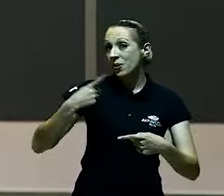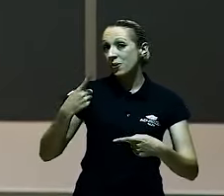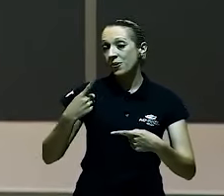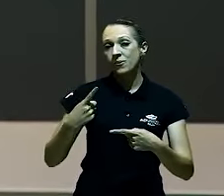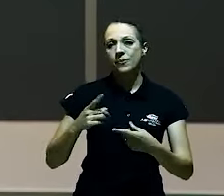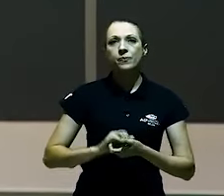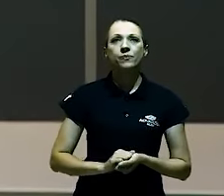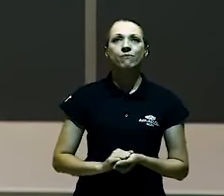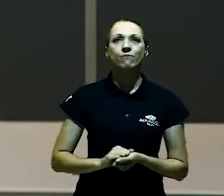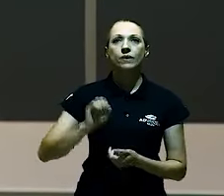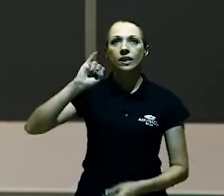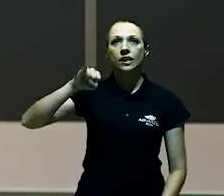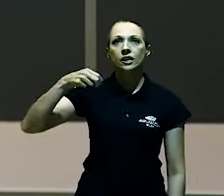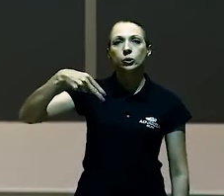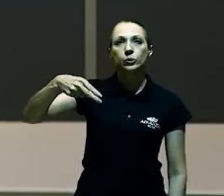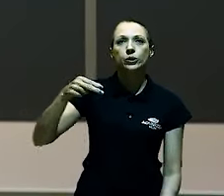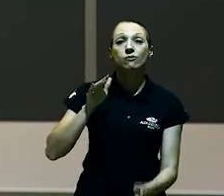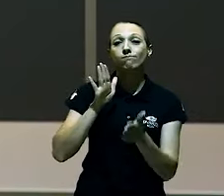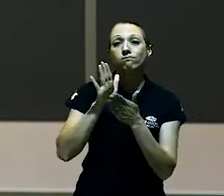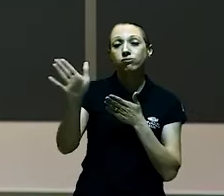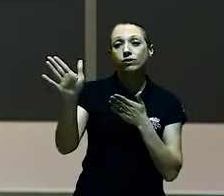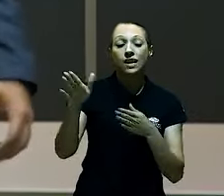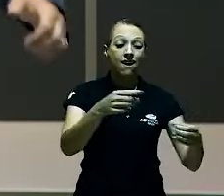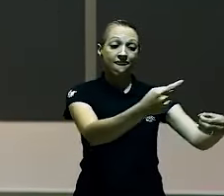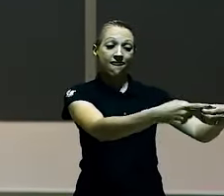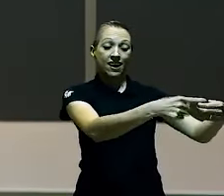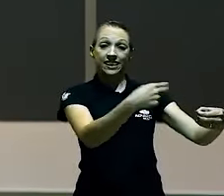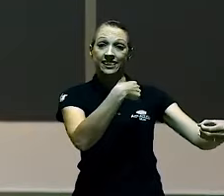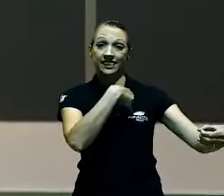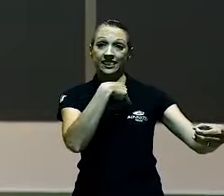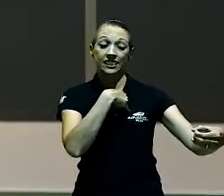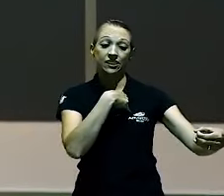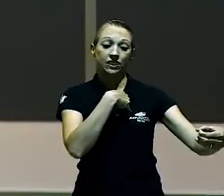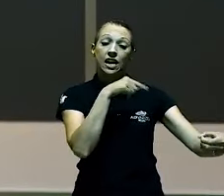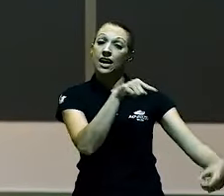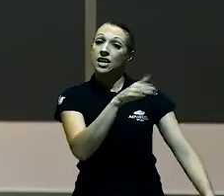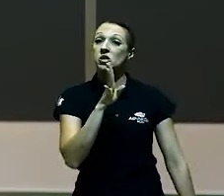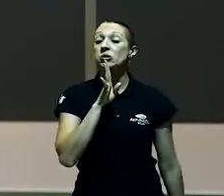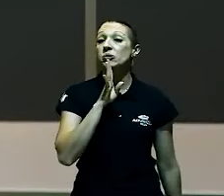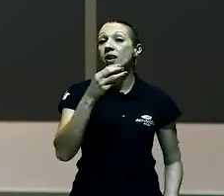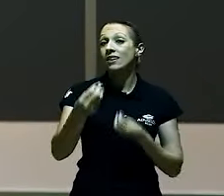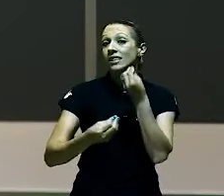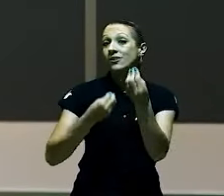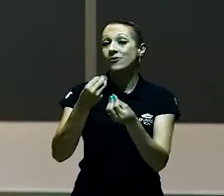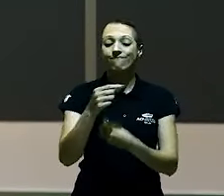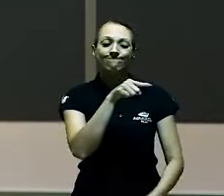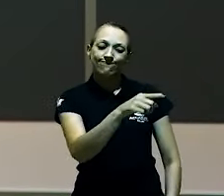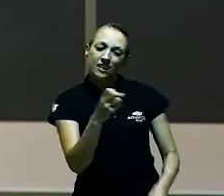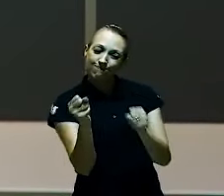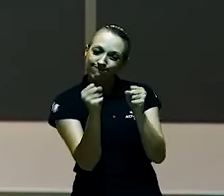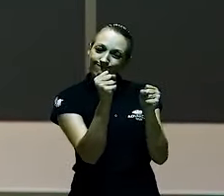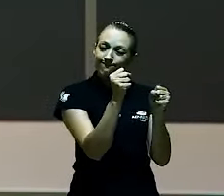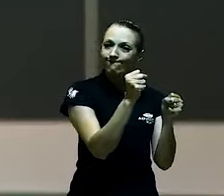a capital da Assíria. Nínive nos dias de Jonas era conhecida pela sua grandeza, era conhecida pelo seu poder